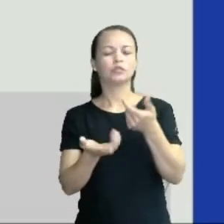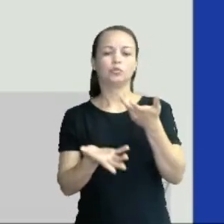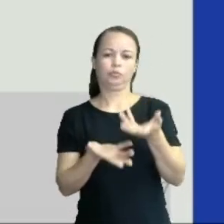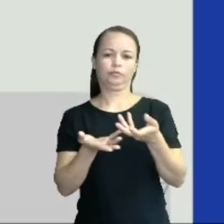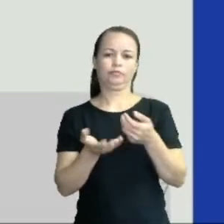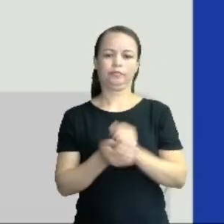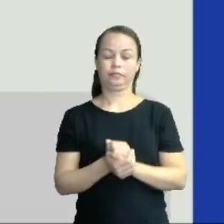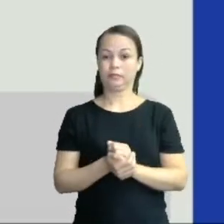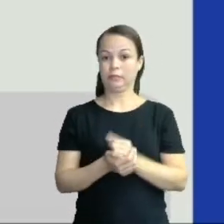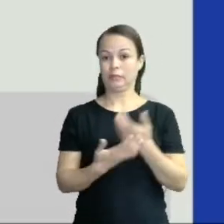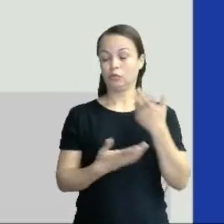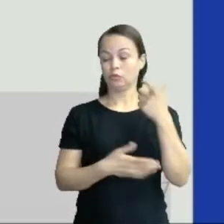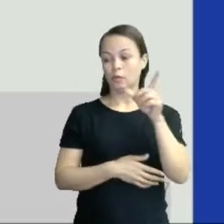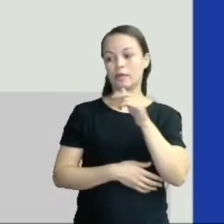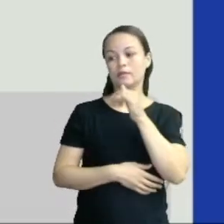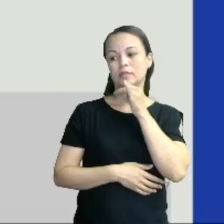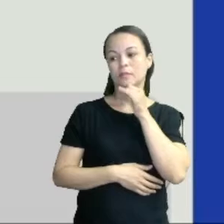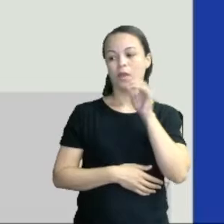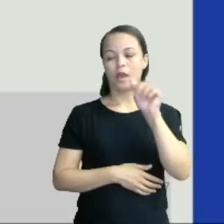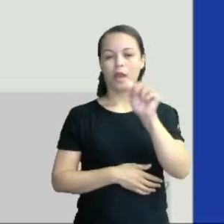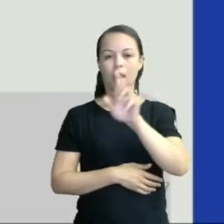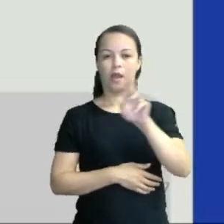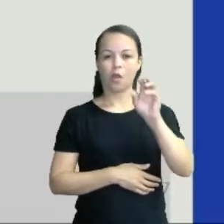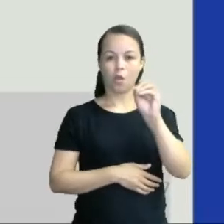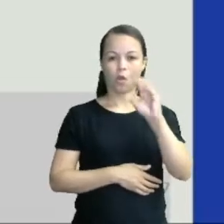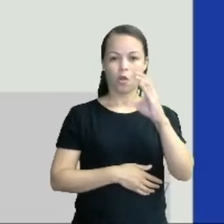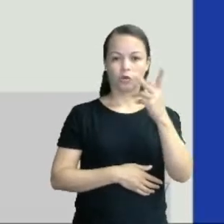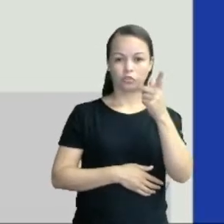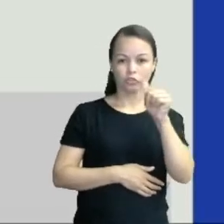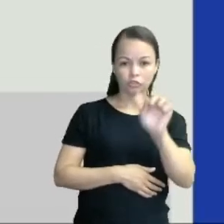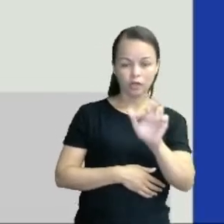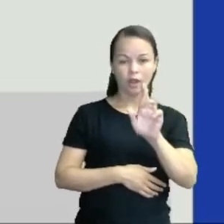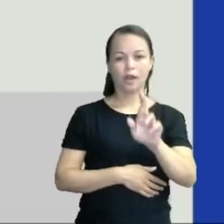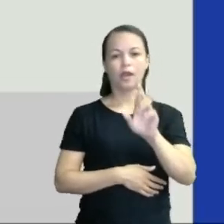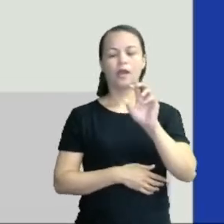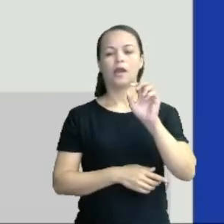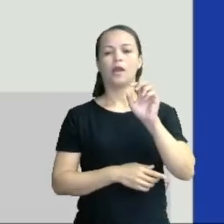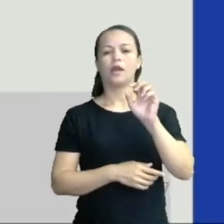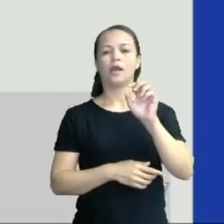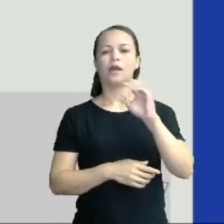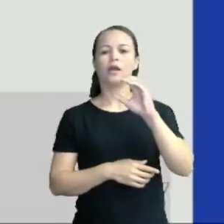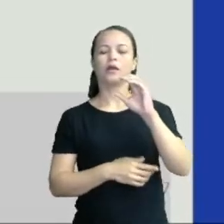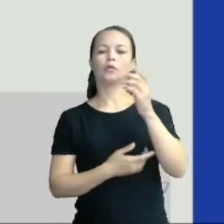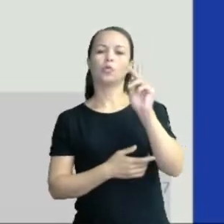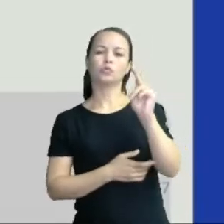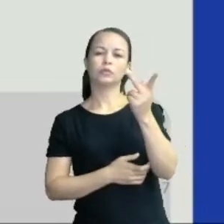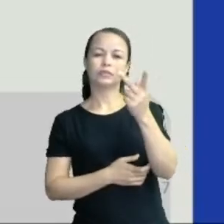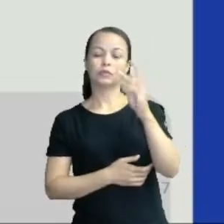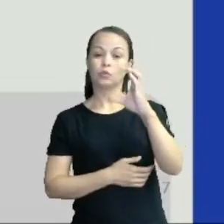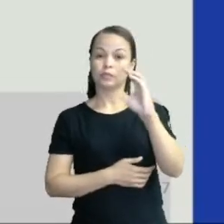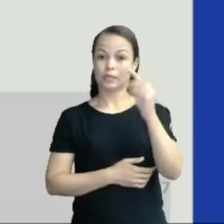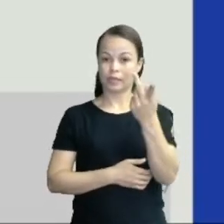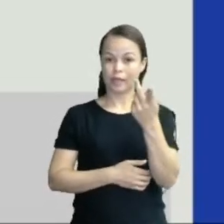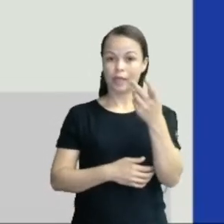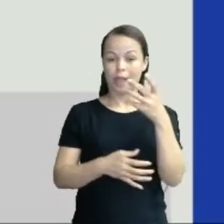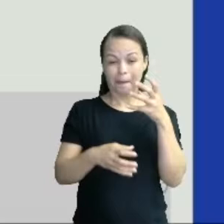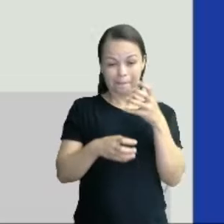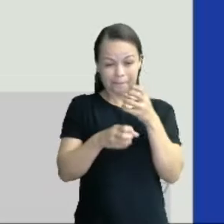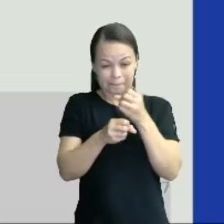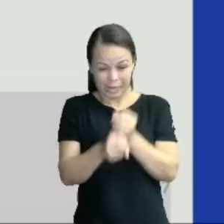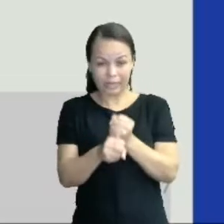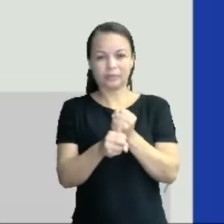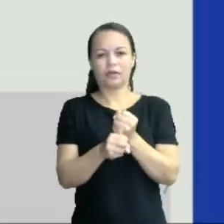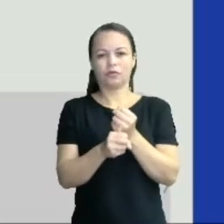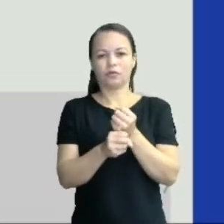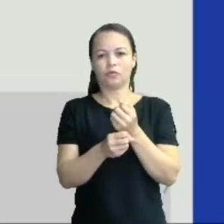exemplo, arrochar. Arrochar com CH quer dizer apertar com força.